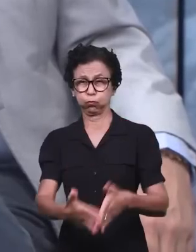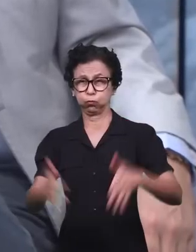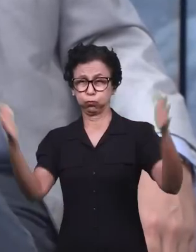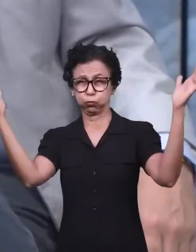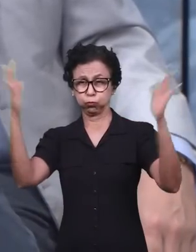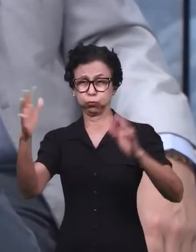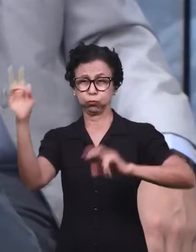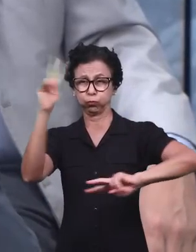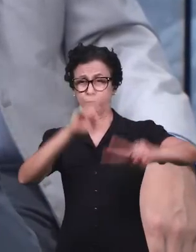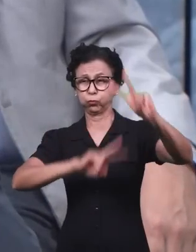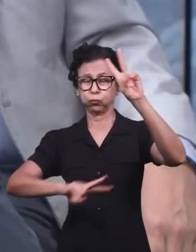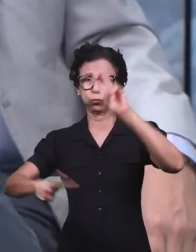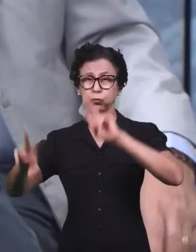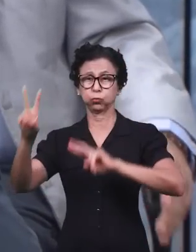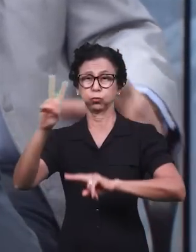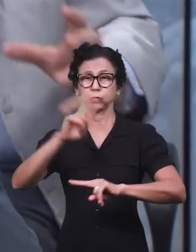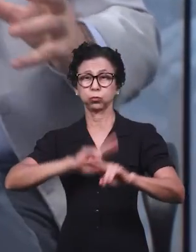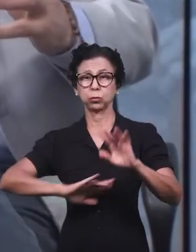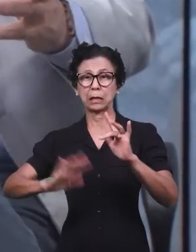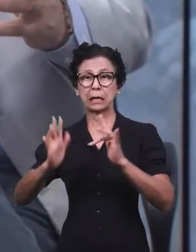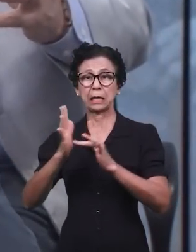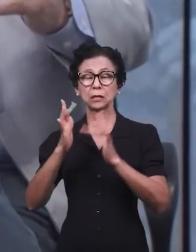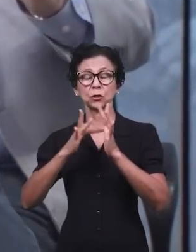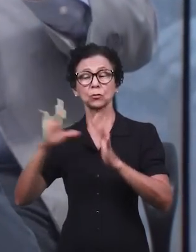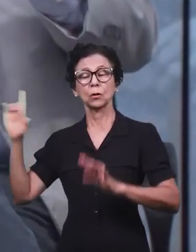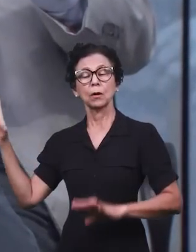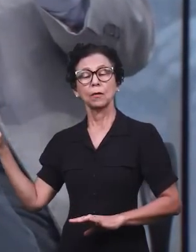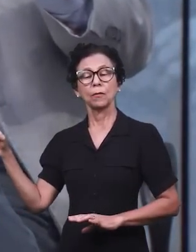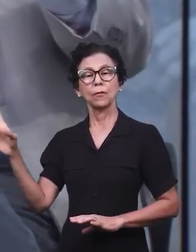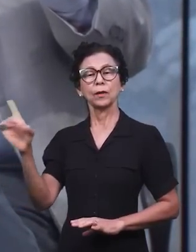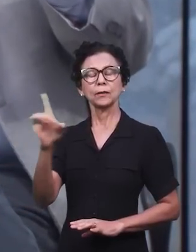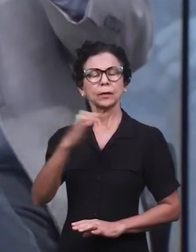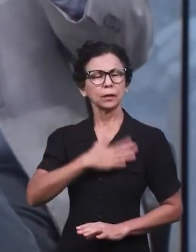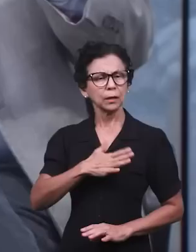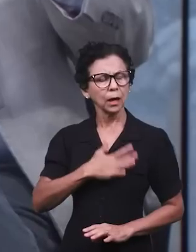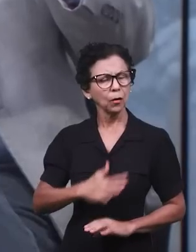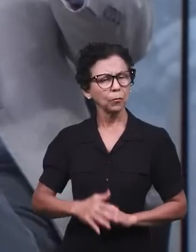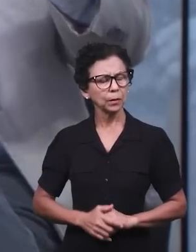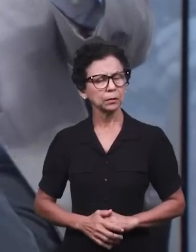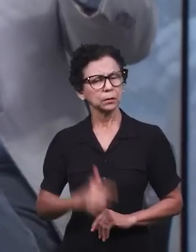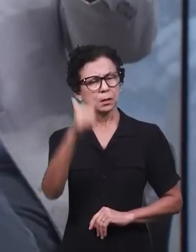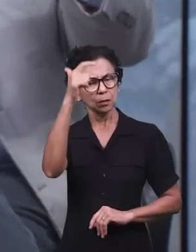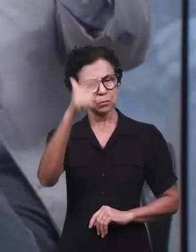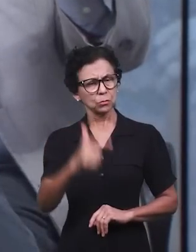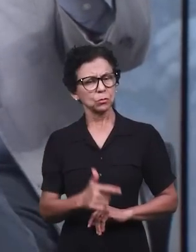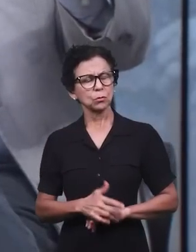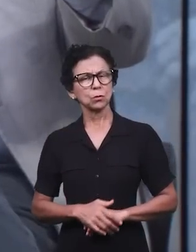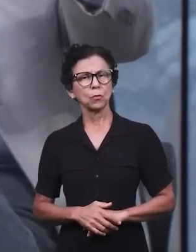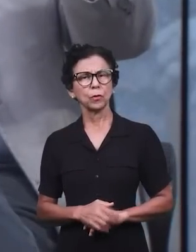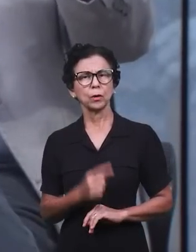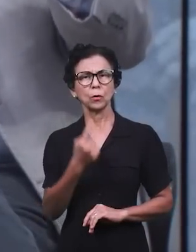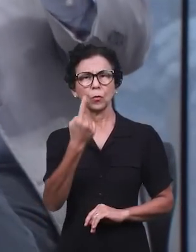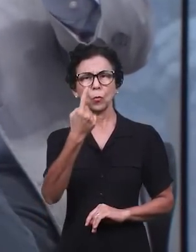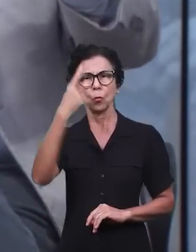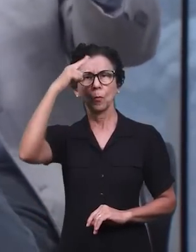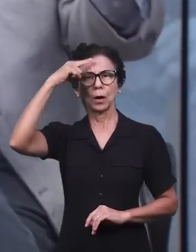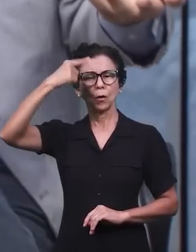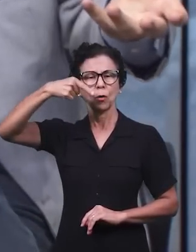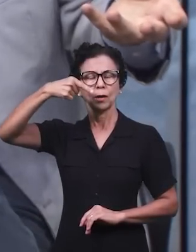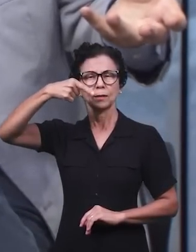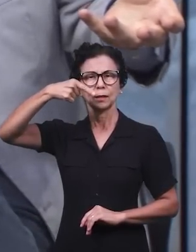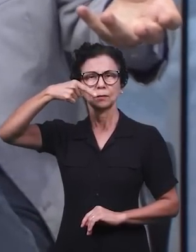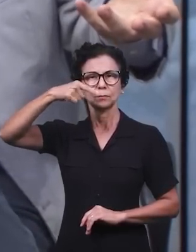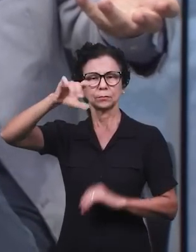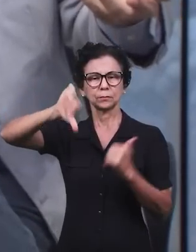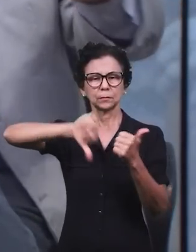mais. Né? Olha só como uma palavra de Jesus no momento da calamidade